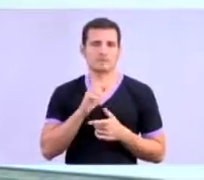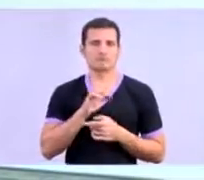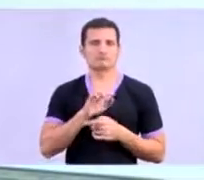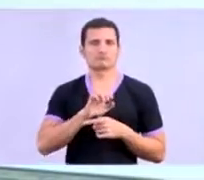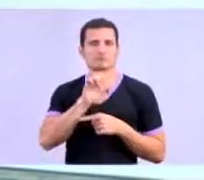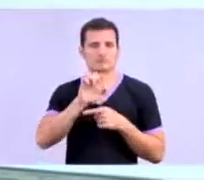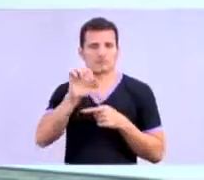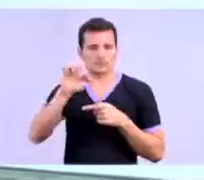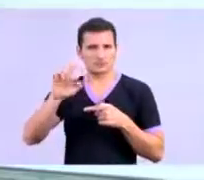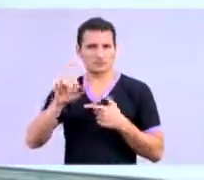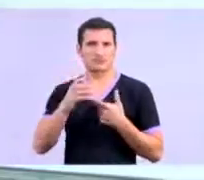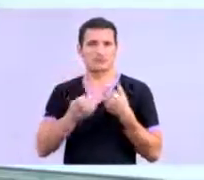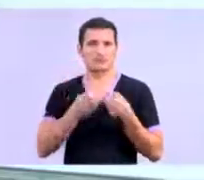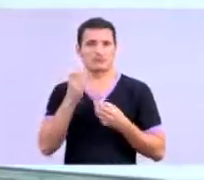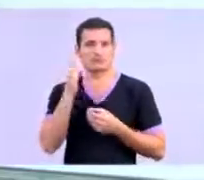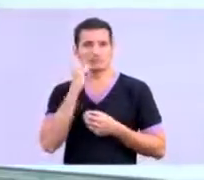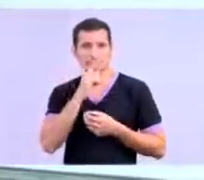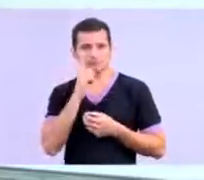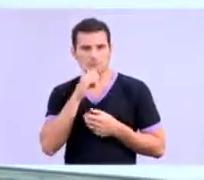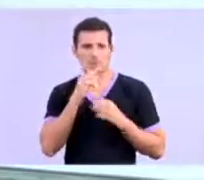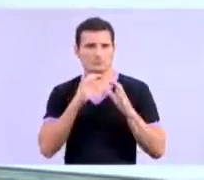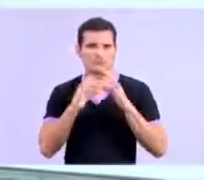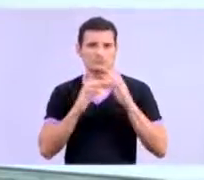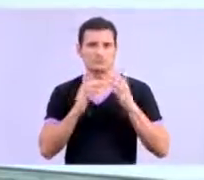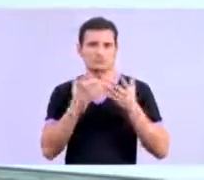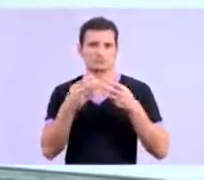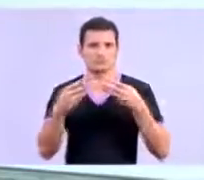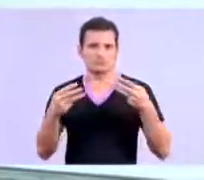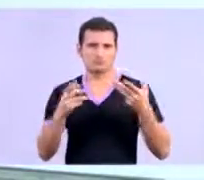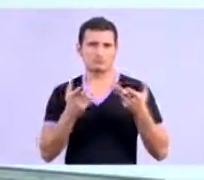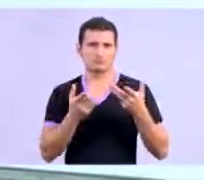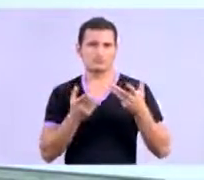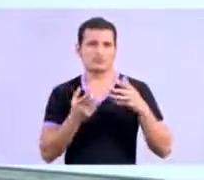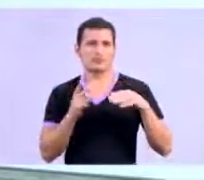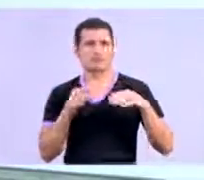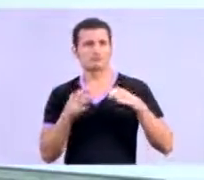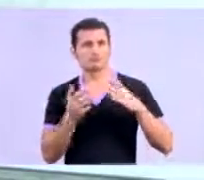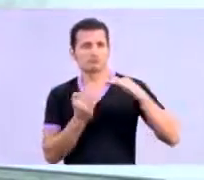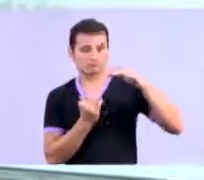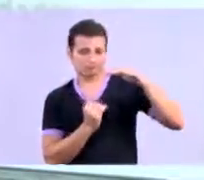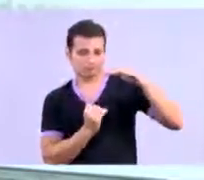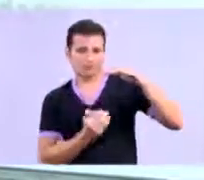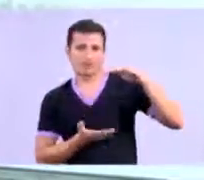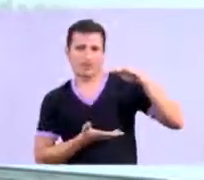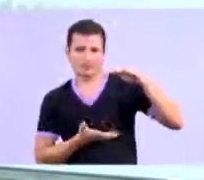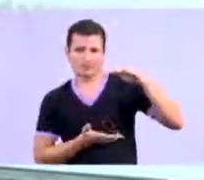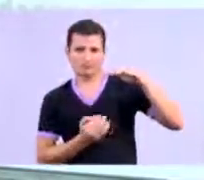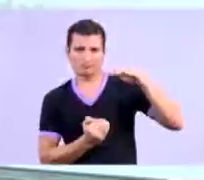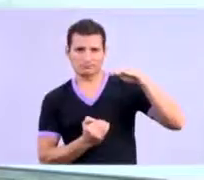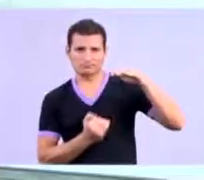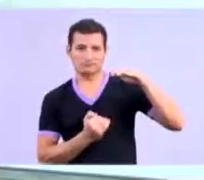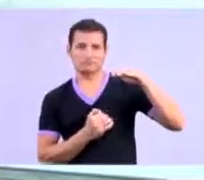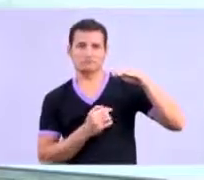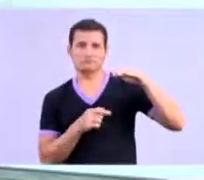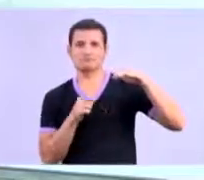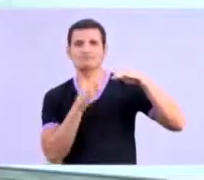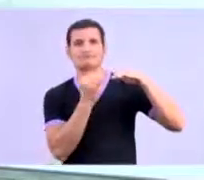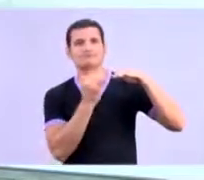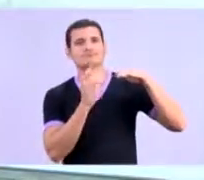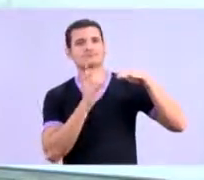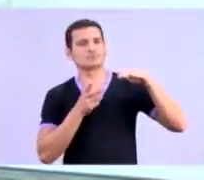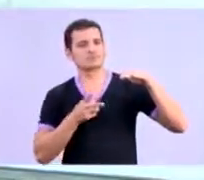falhas de comunicações e rede, elas estão mais relacionadas às camadas inferiores do que propriamente às superiores,